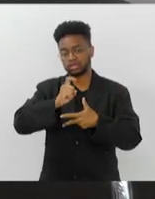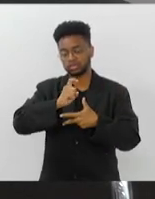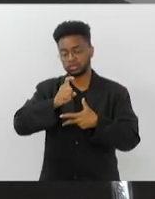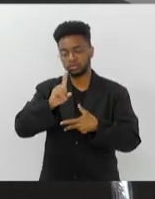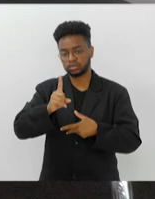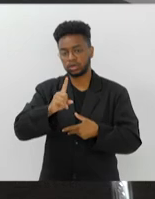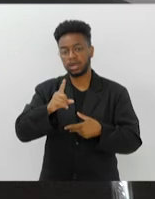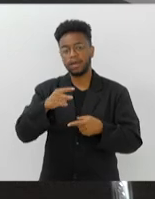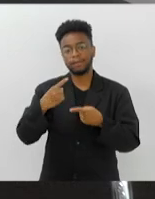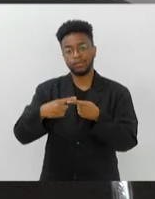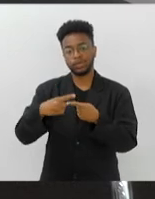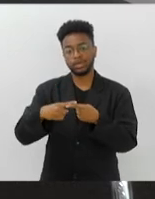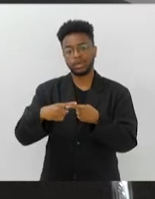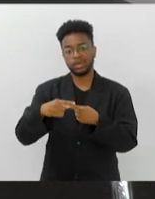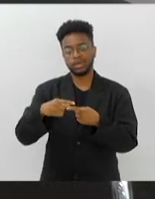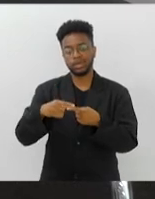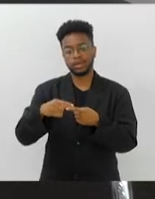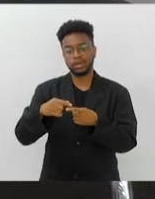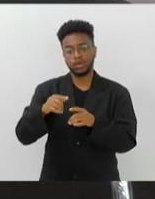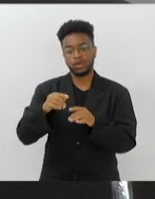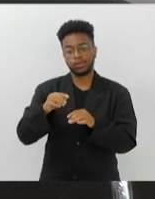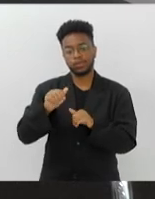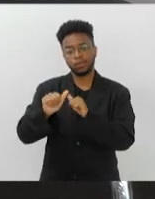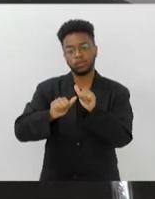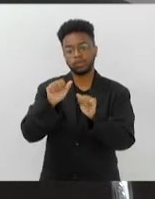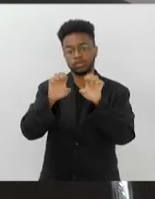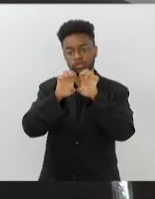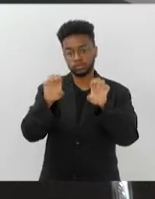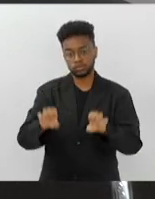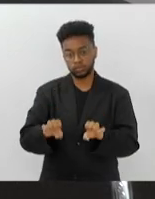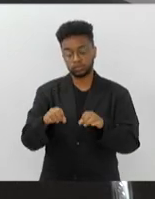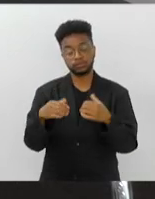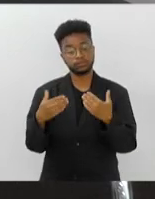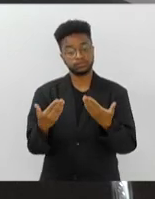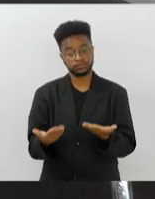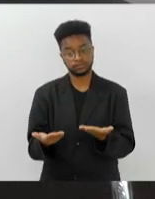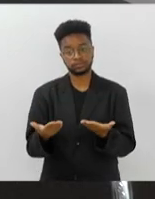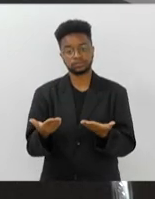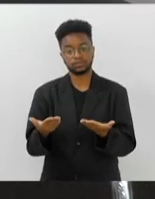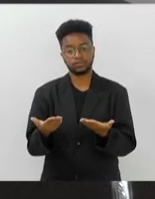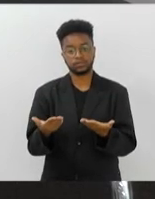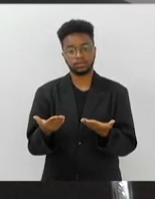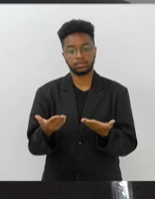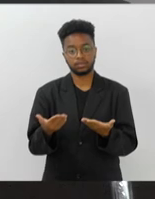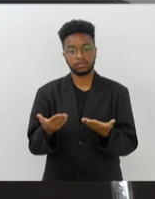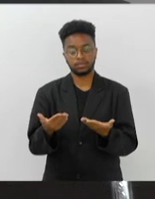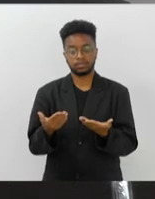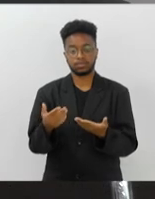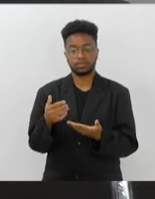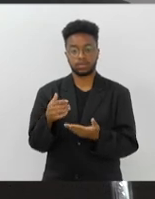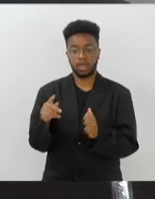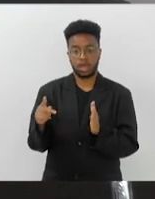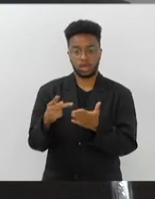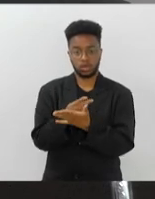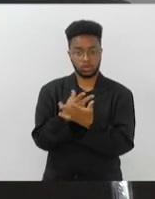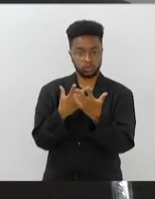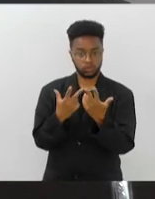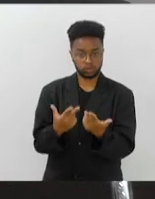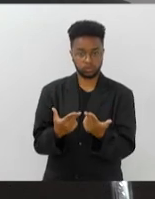mexendo na estrutura. Esse é o caso específico,